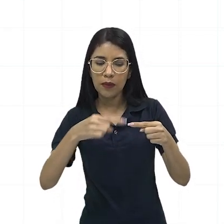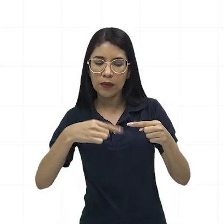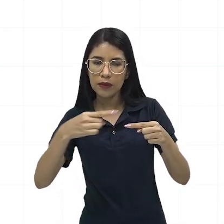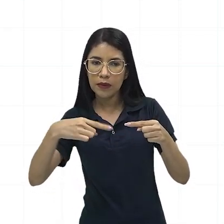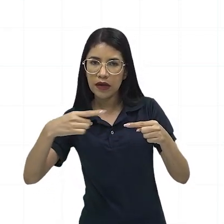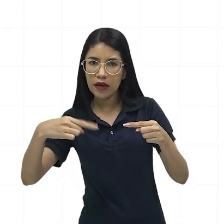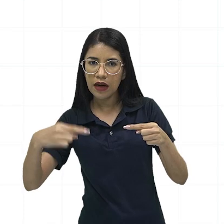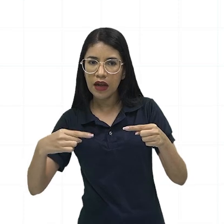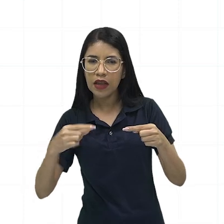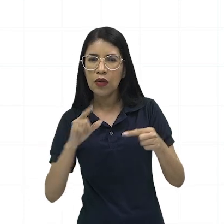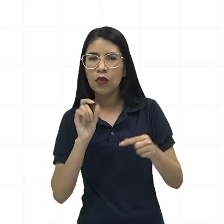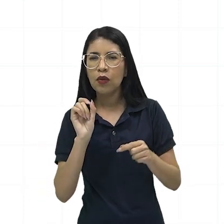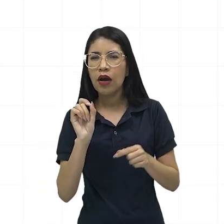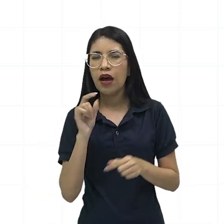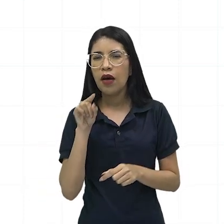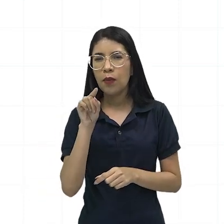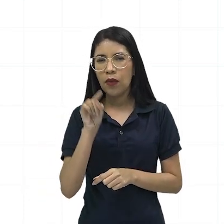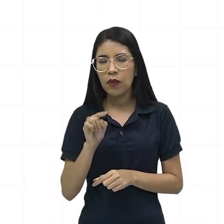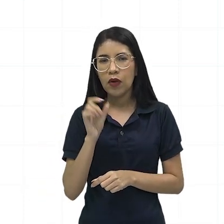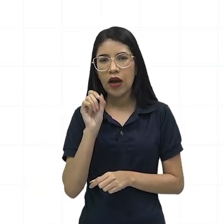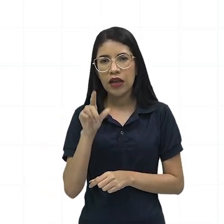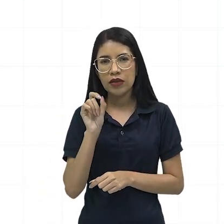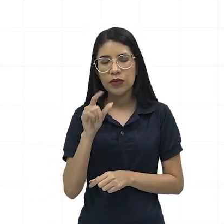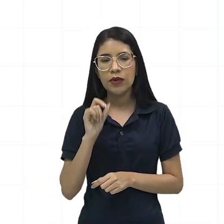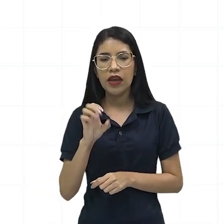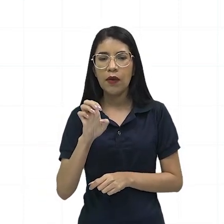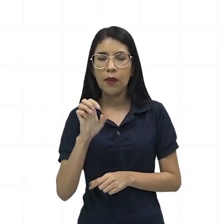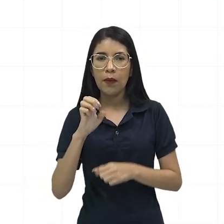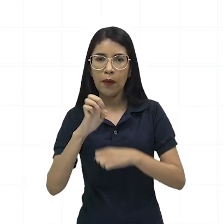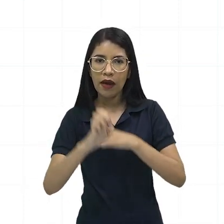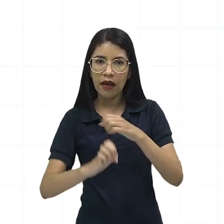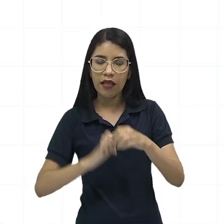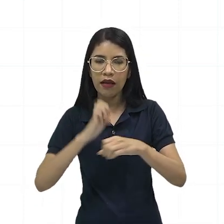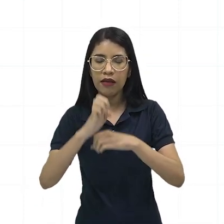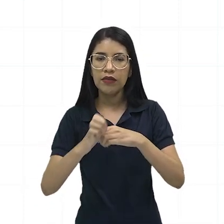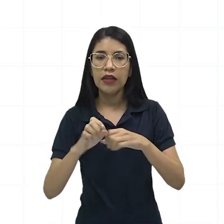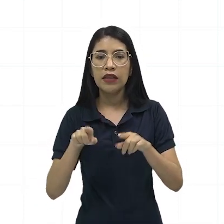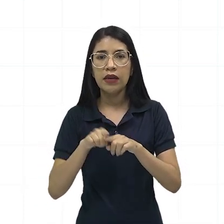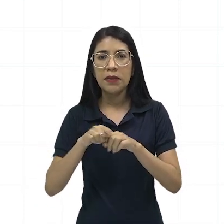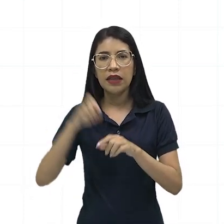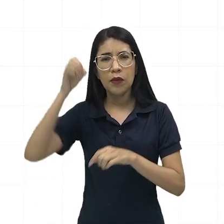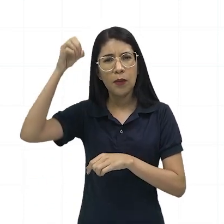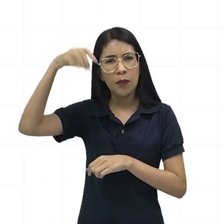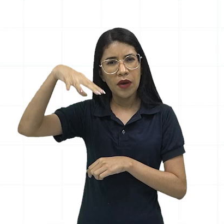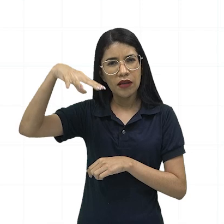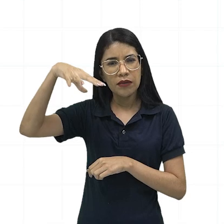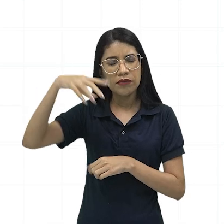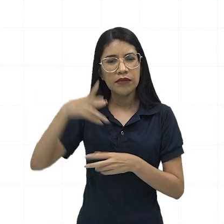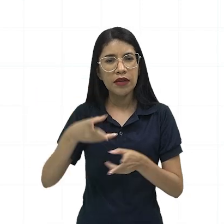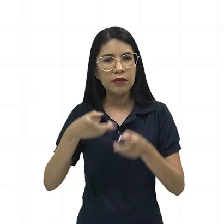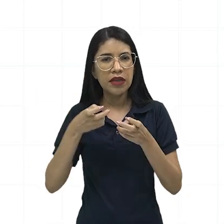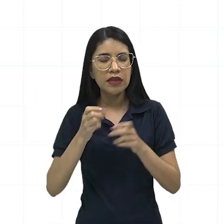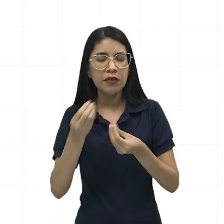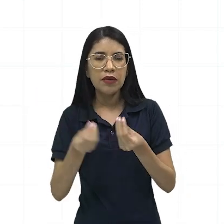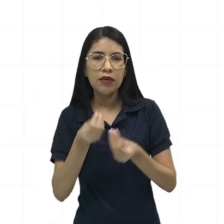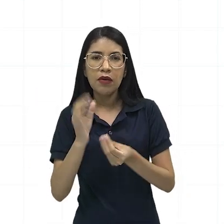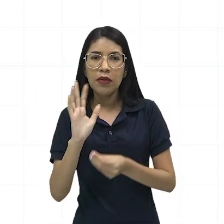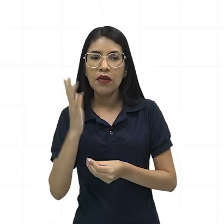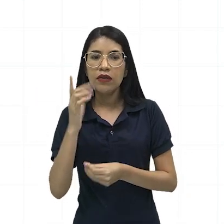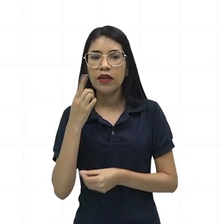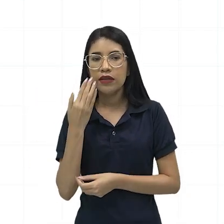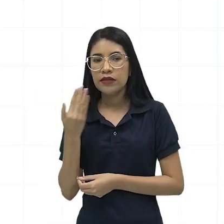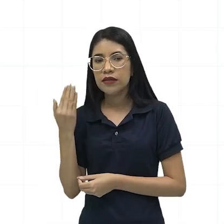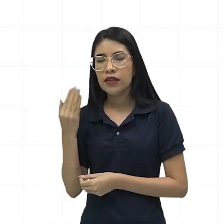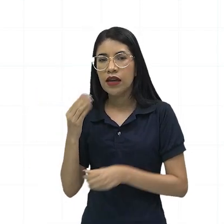esses pontinhos azuis são os elétrons. E lá em cima eu tenho uma lâmpada. Dá só uma olhada no que acontece quando eu ligo